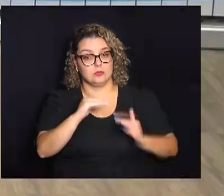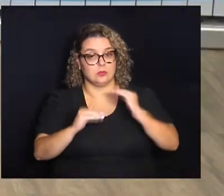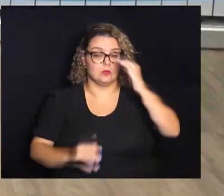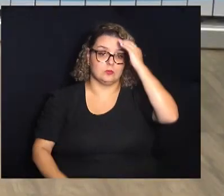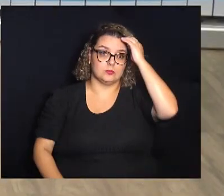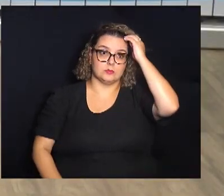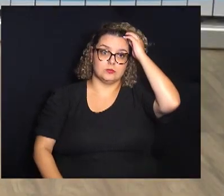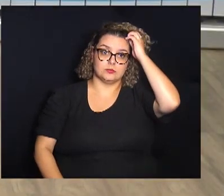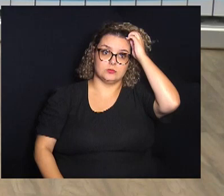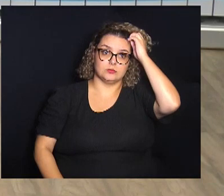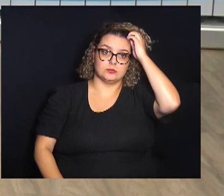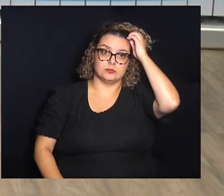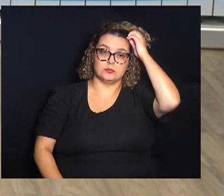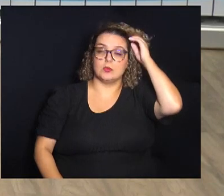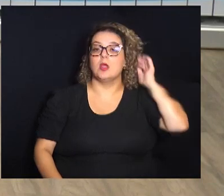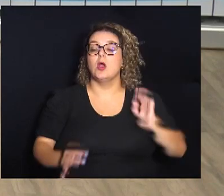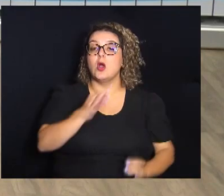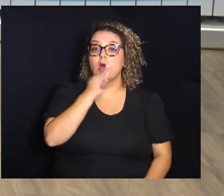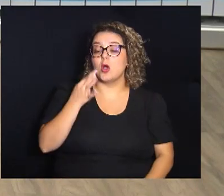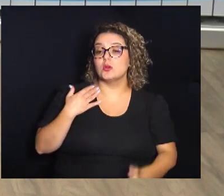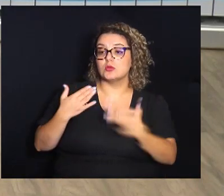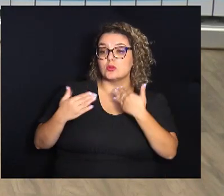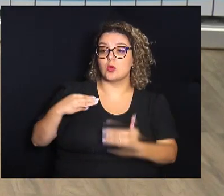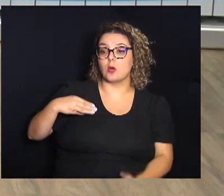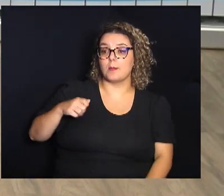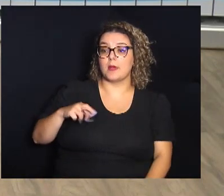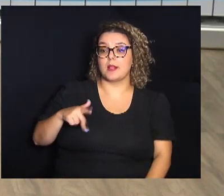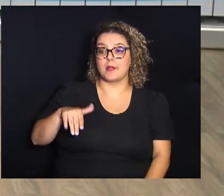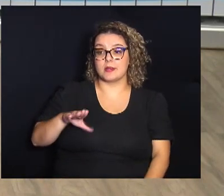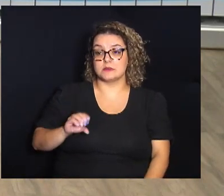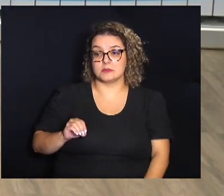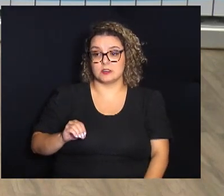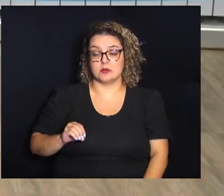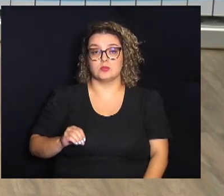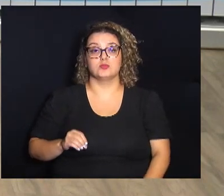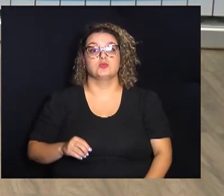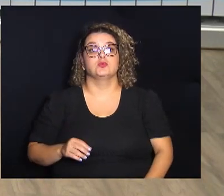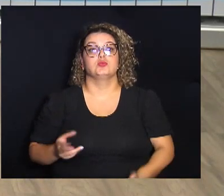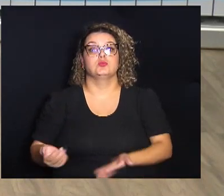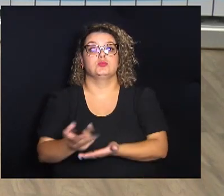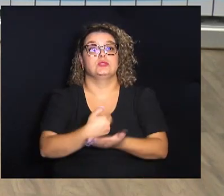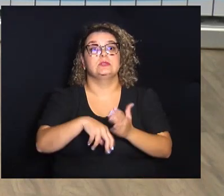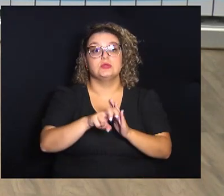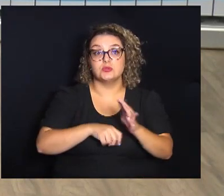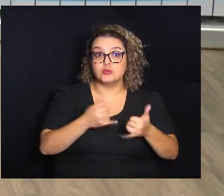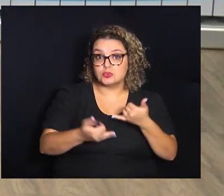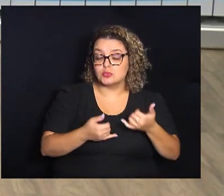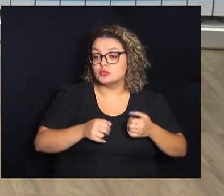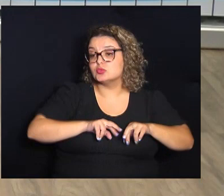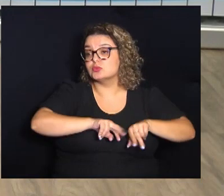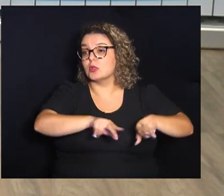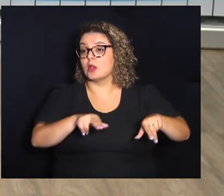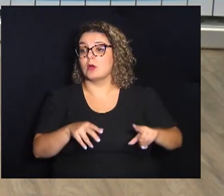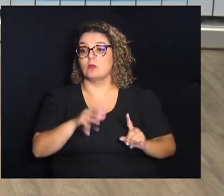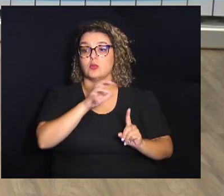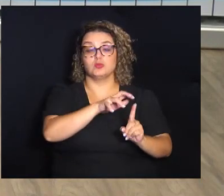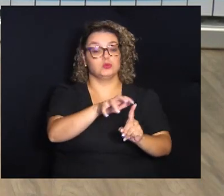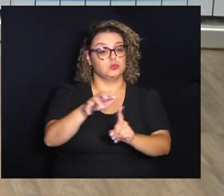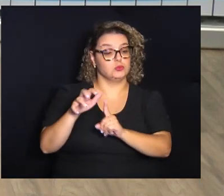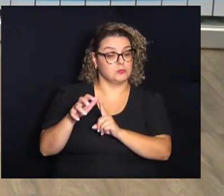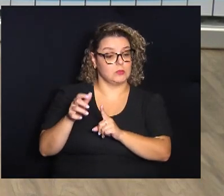Ótimo, estou conversando aqui com o Marcelo Matoso sobre tributação de jogos, né? Os impactos